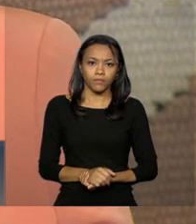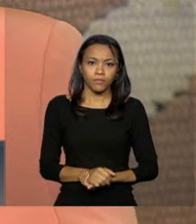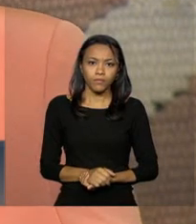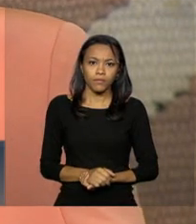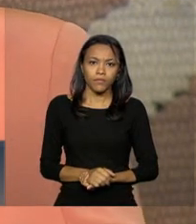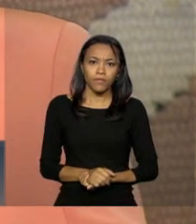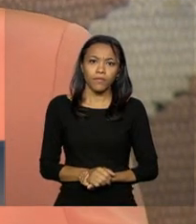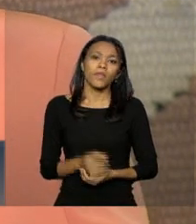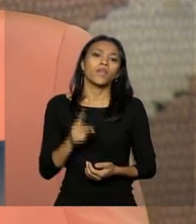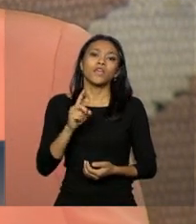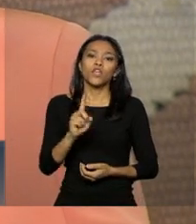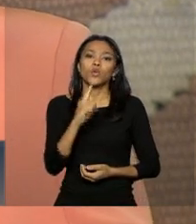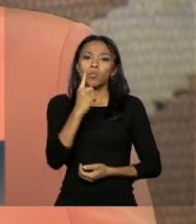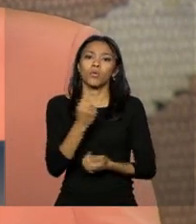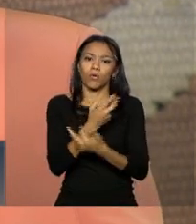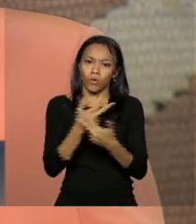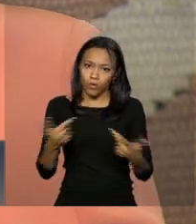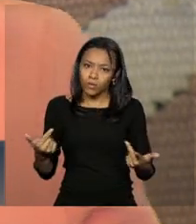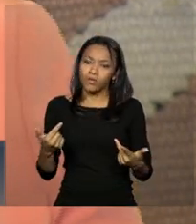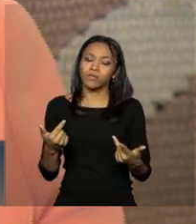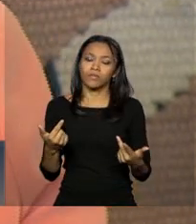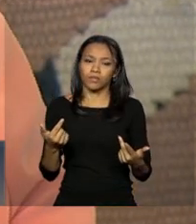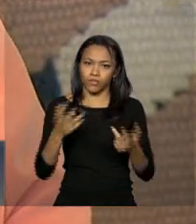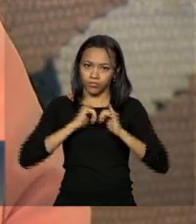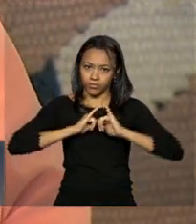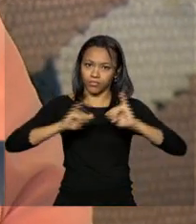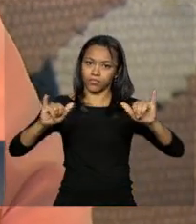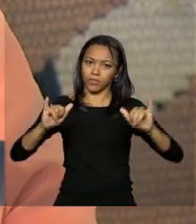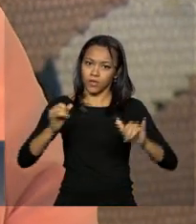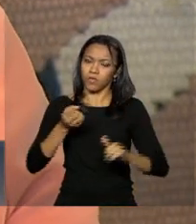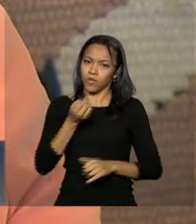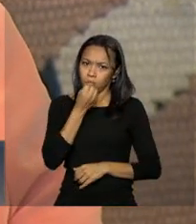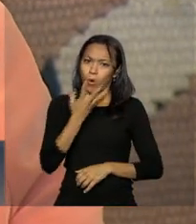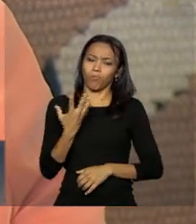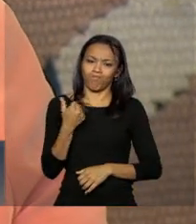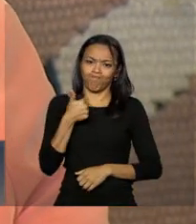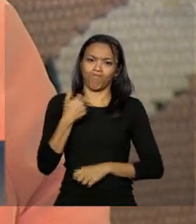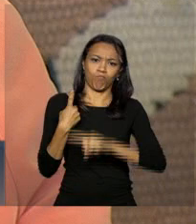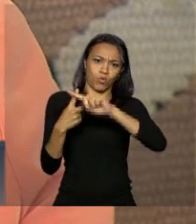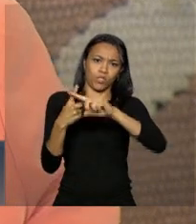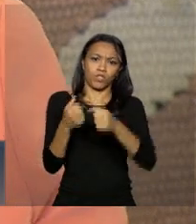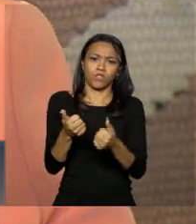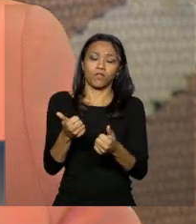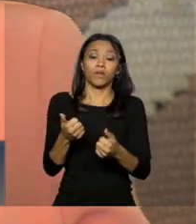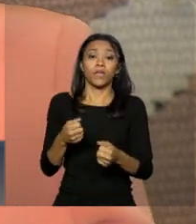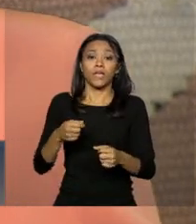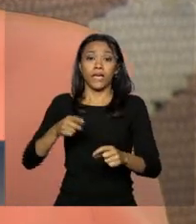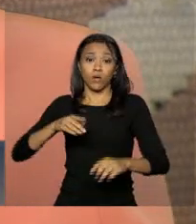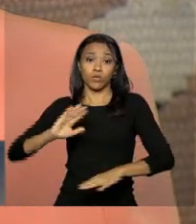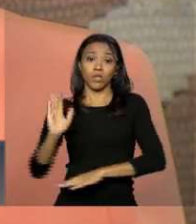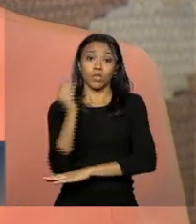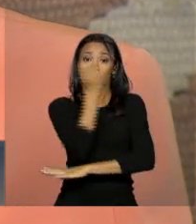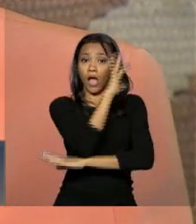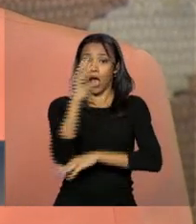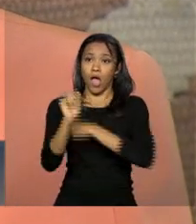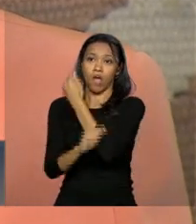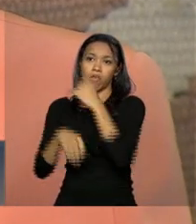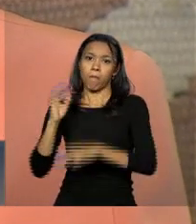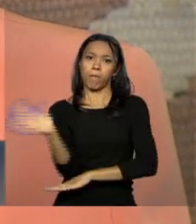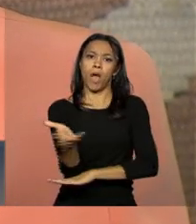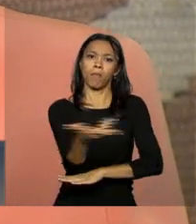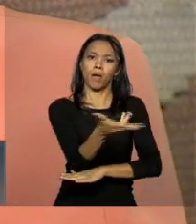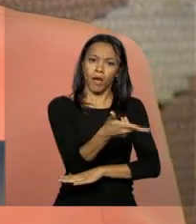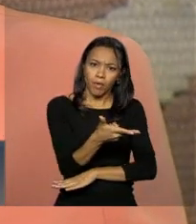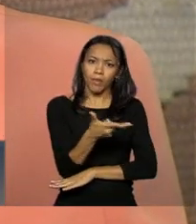E é uma notícia muito positiva, um anúncio muito positivo que o desmatamento ilegal vai